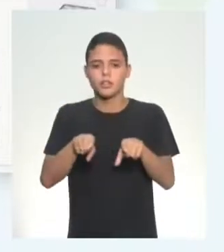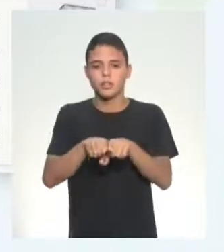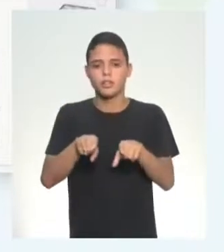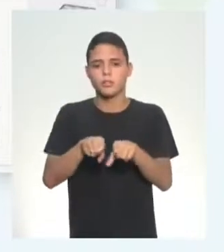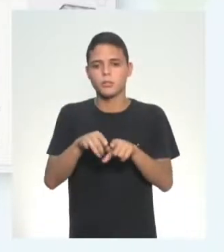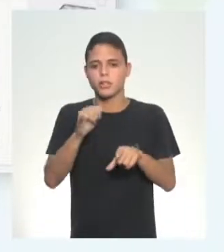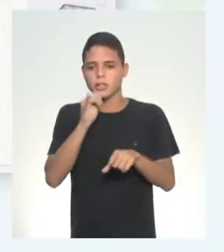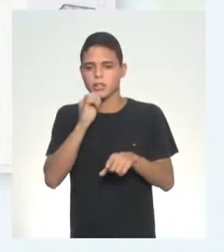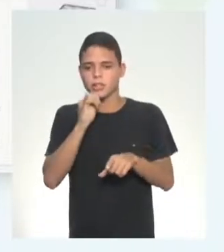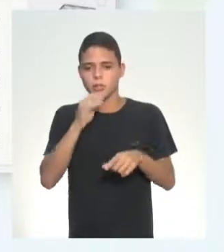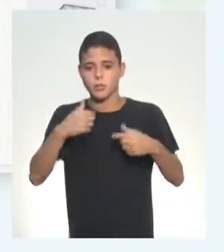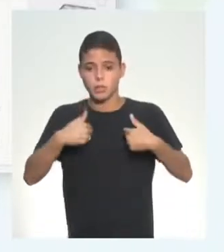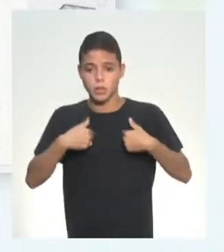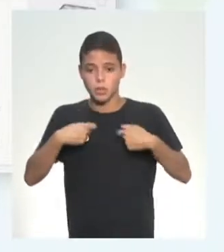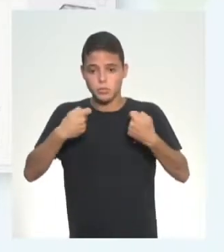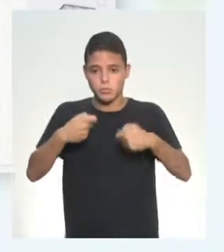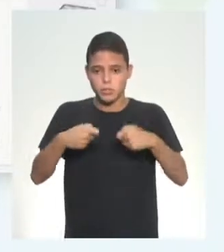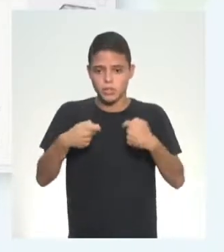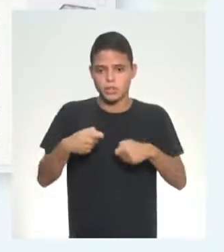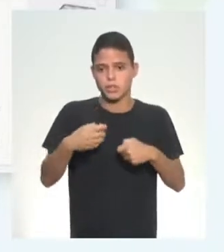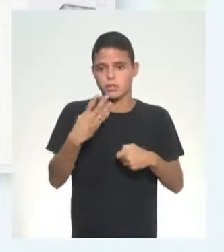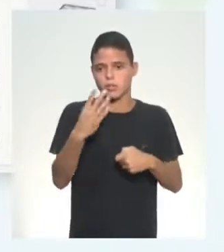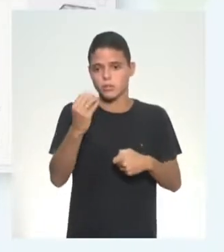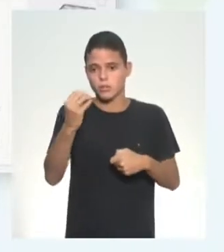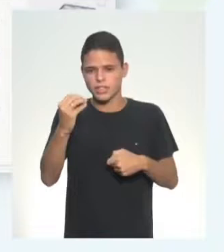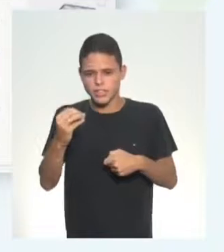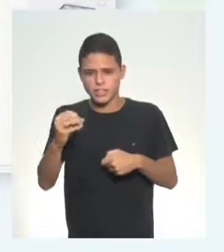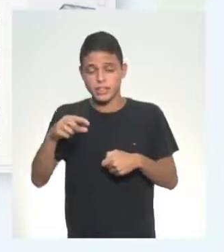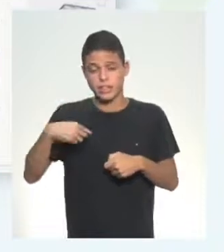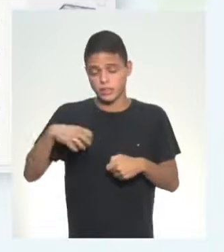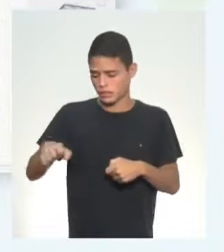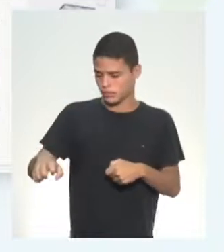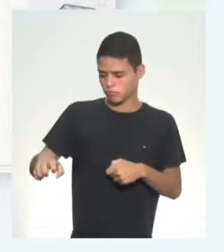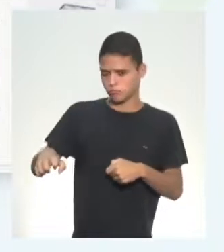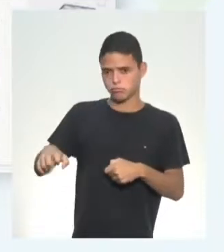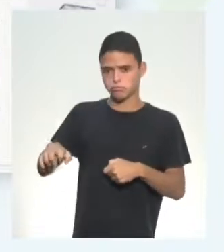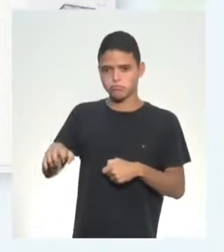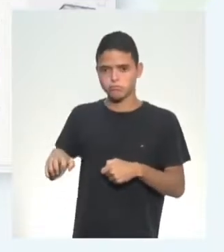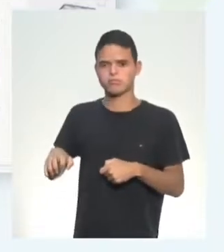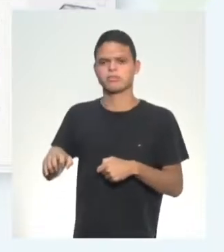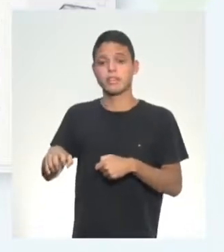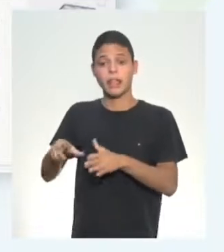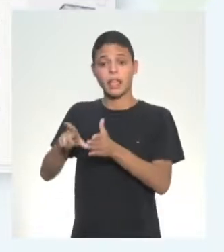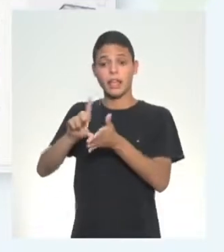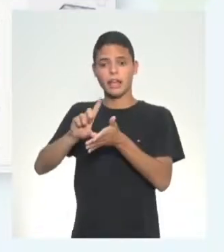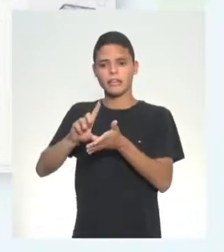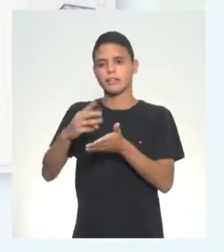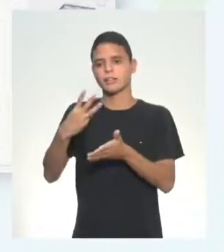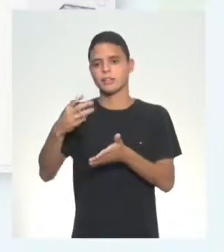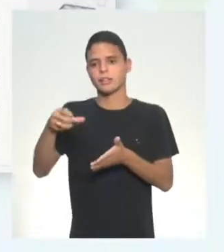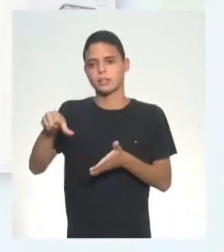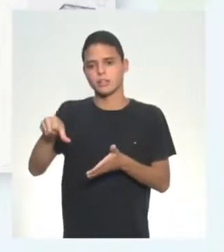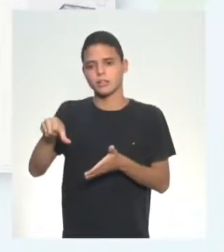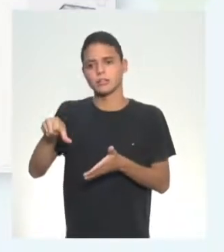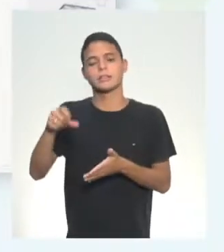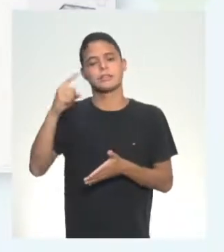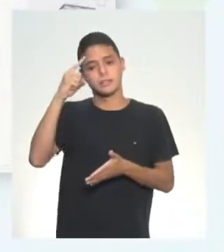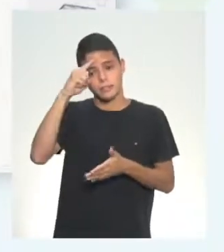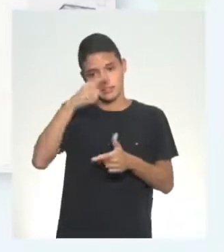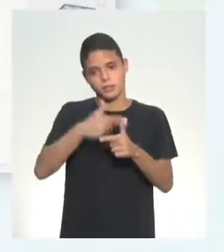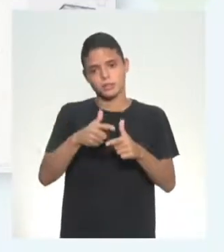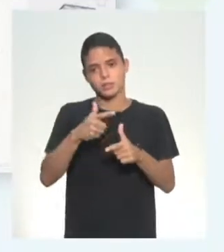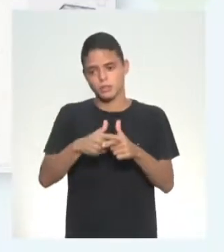soltei o mouse um pouquinho antes, ficou com 39. Isso pode prejudicar o meu projeto. Ok? Então esse é um